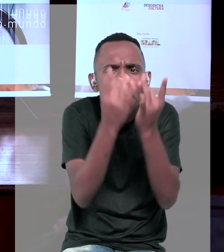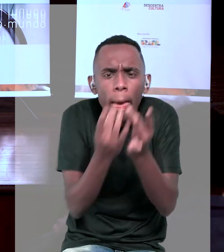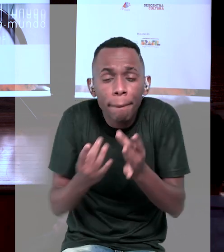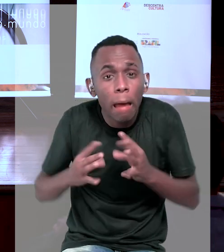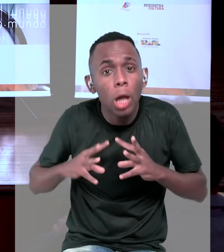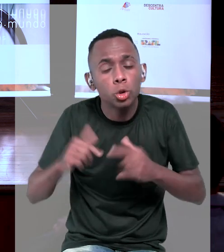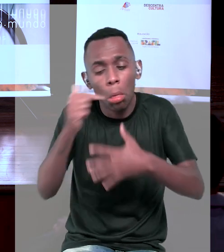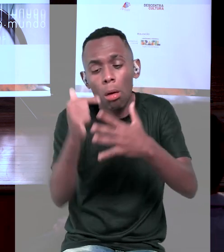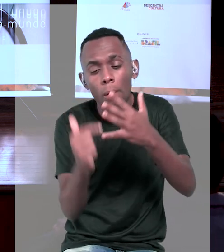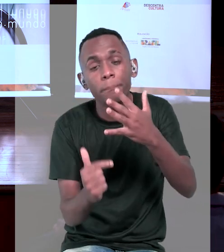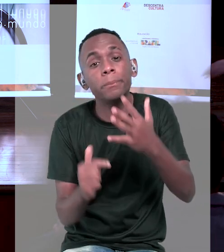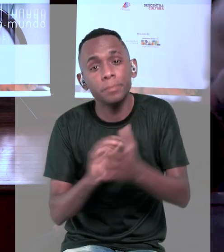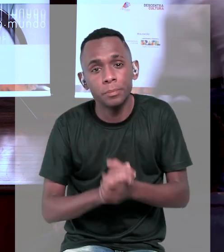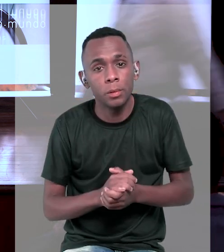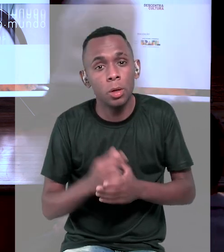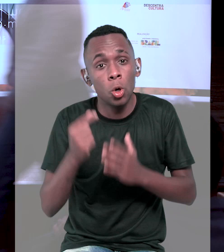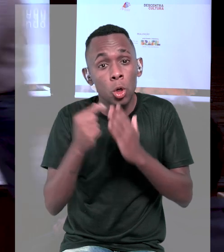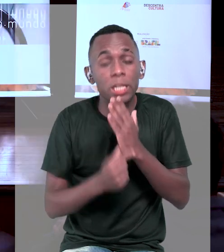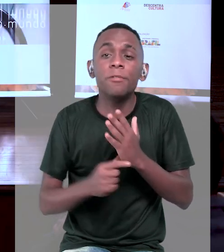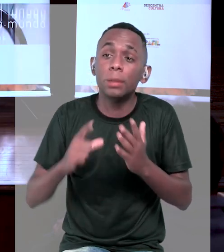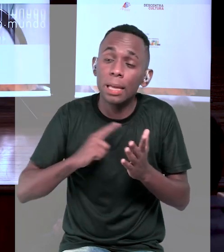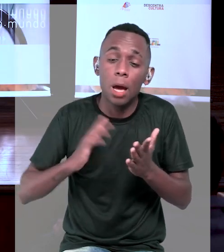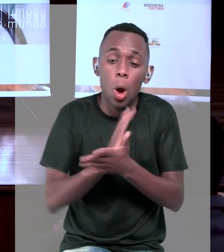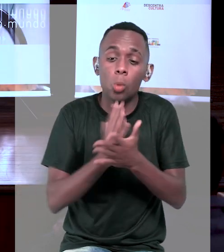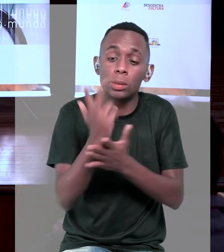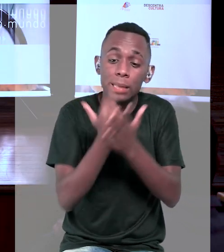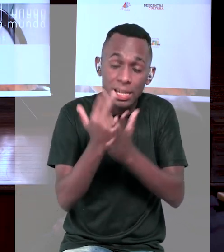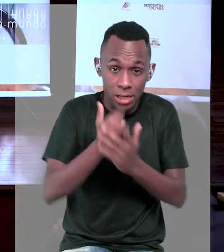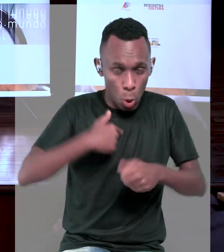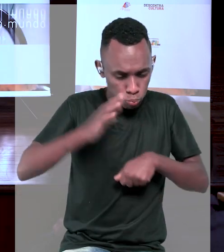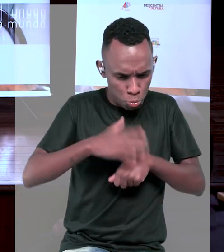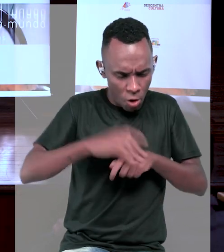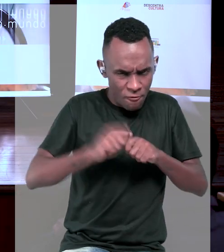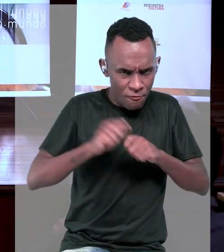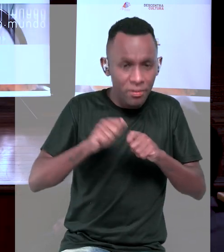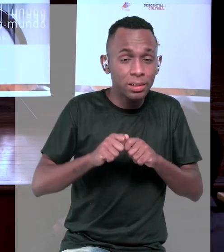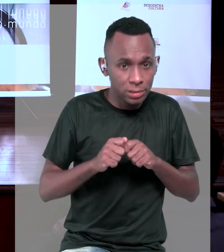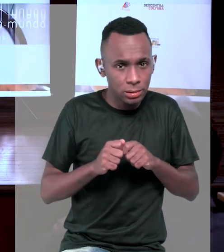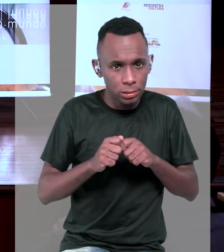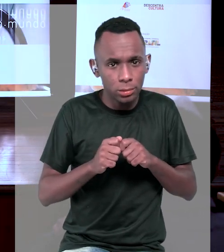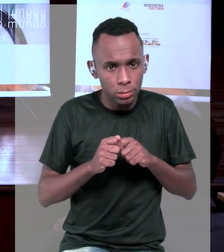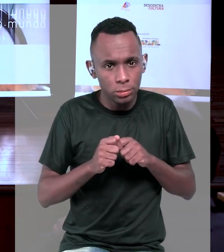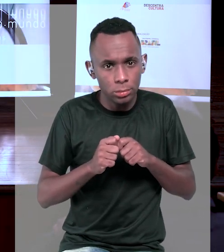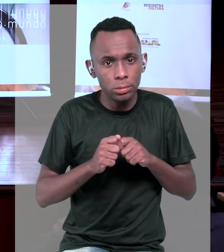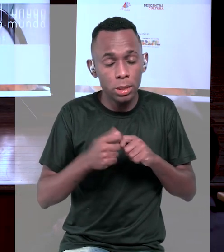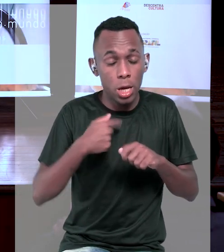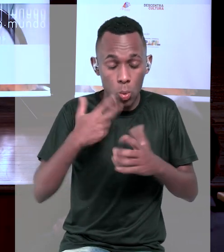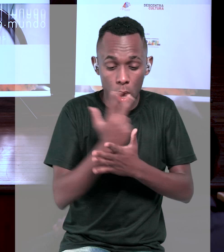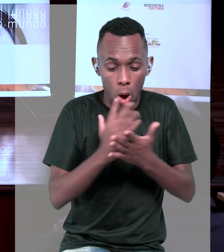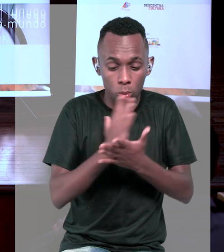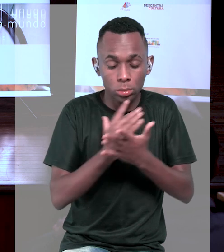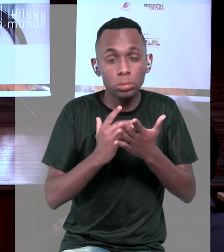que tem desenhos que eu fiz, são desenhos anti-entretenimento, mas tem desenhos que eu fiz, e a Rejane falava